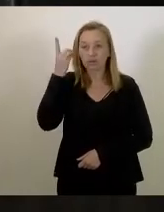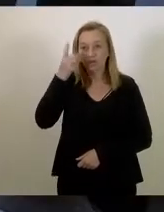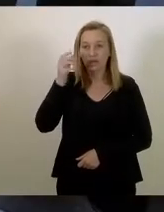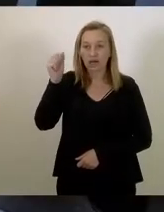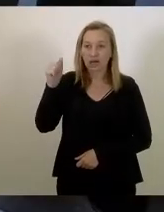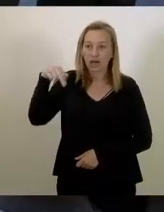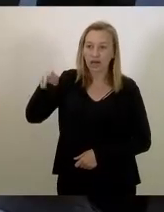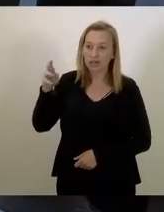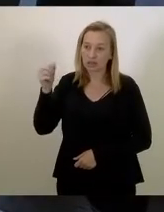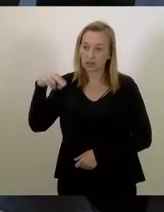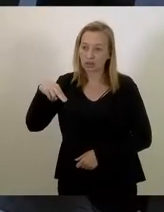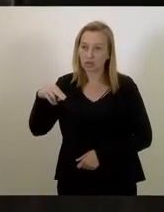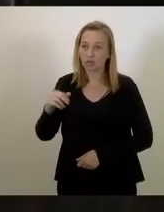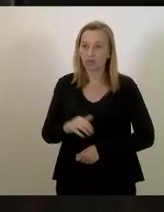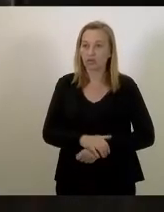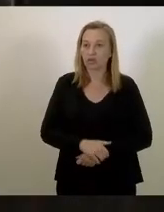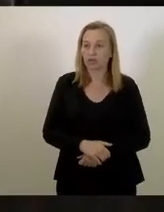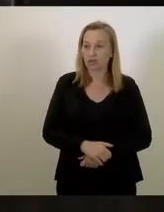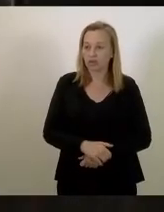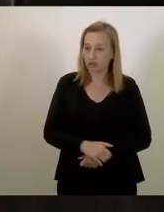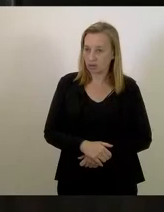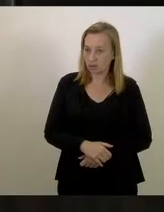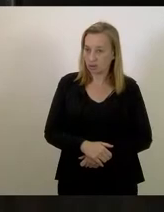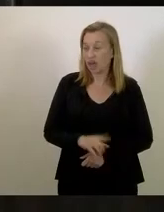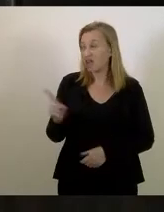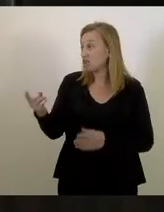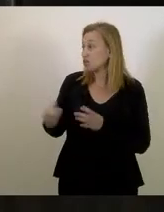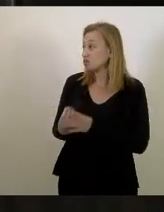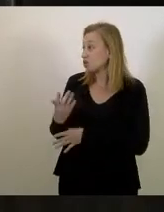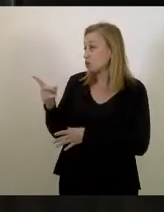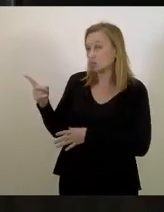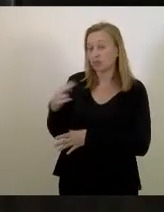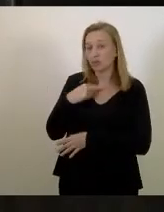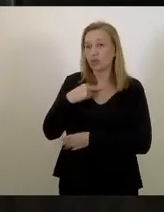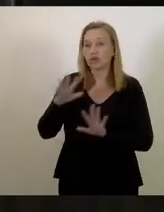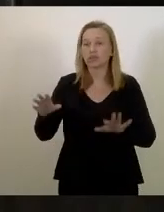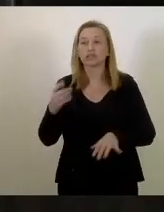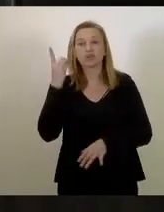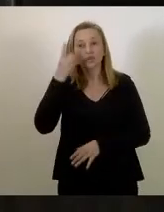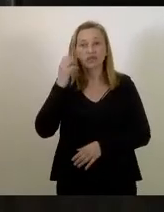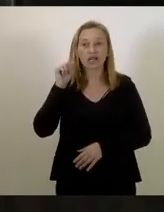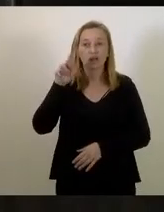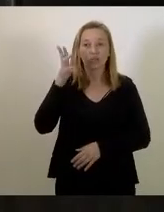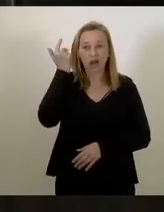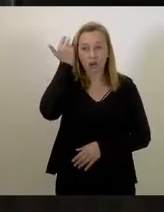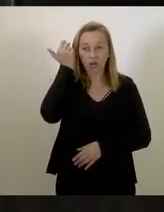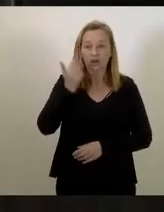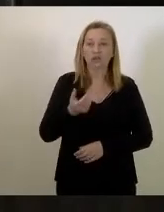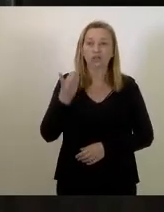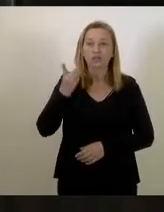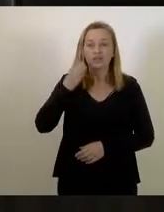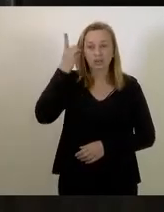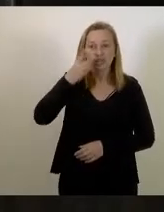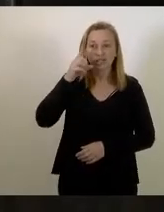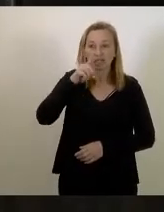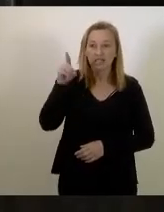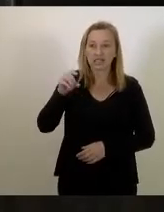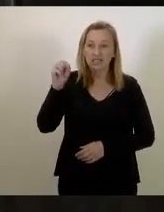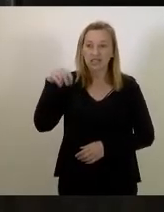autor não pode deputado Eleomar Coelho deputado Azeidão